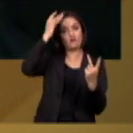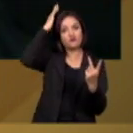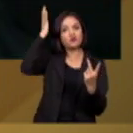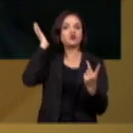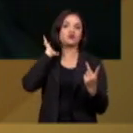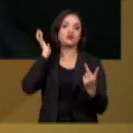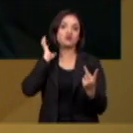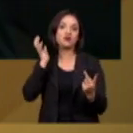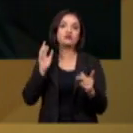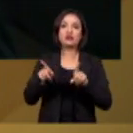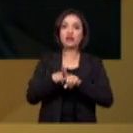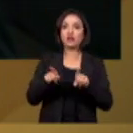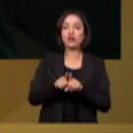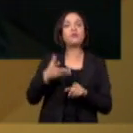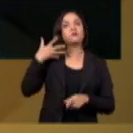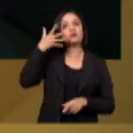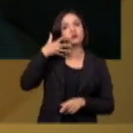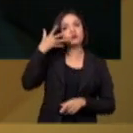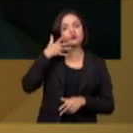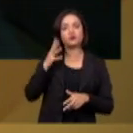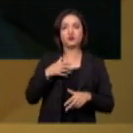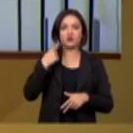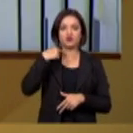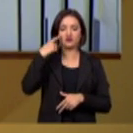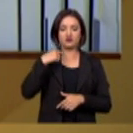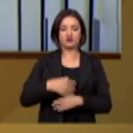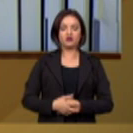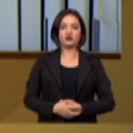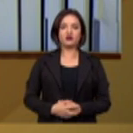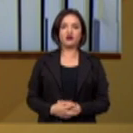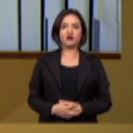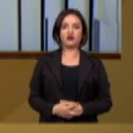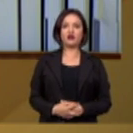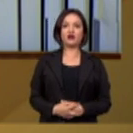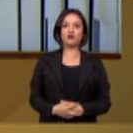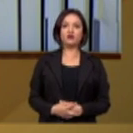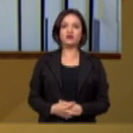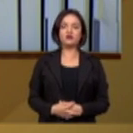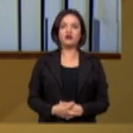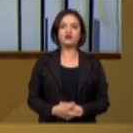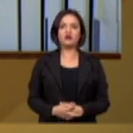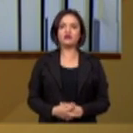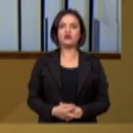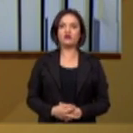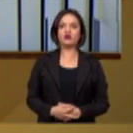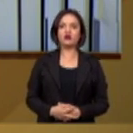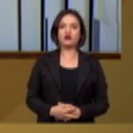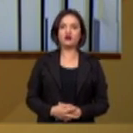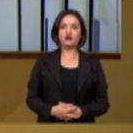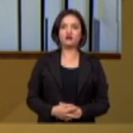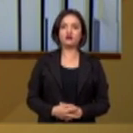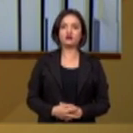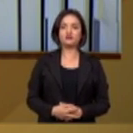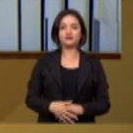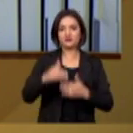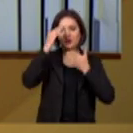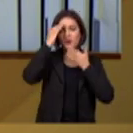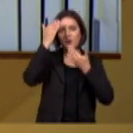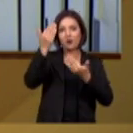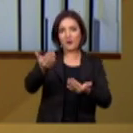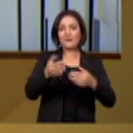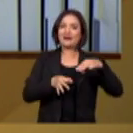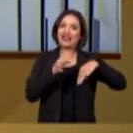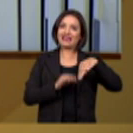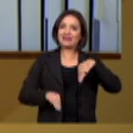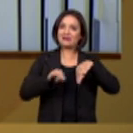leite chaves pela sustentação oral obrigado agradeço ao ministro alexandre de moraes